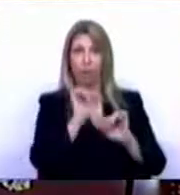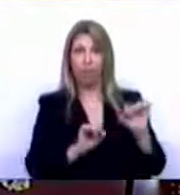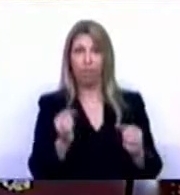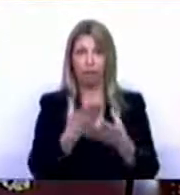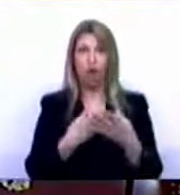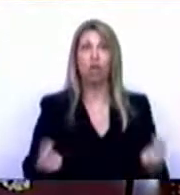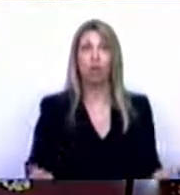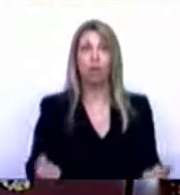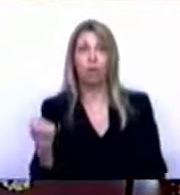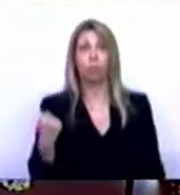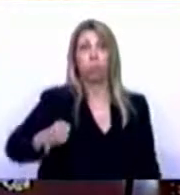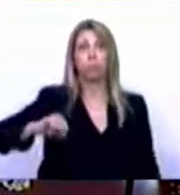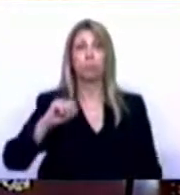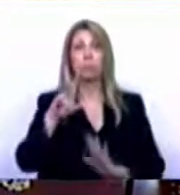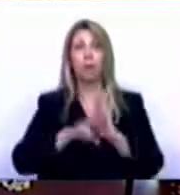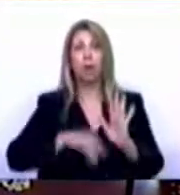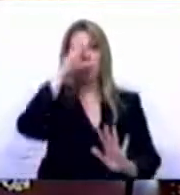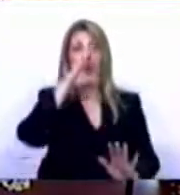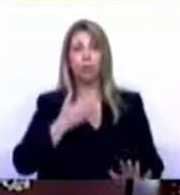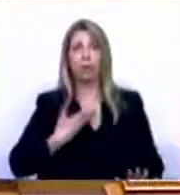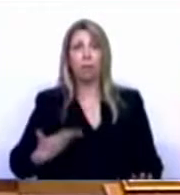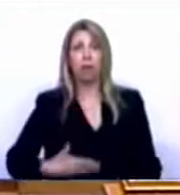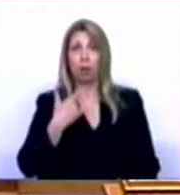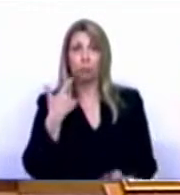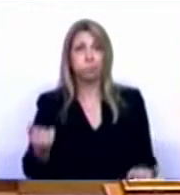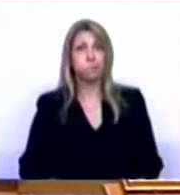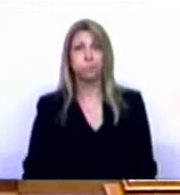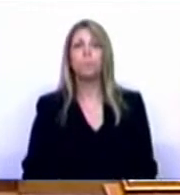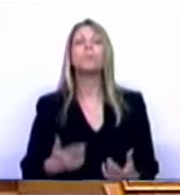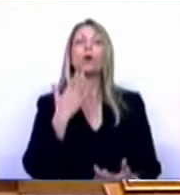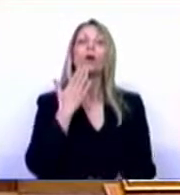violando as regras do Estado de Direito. Muito obrigada. Muito obrigada, Sra. Deputada.